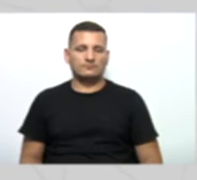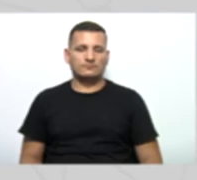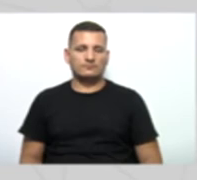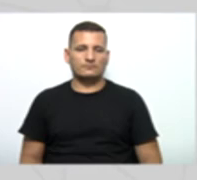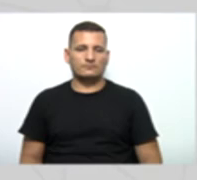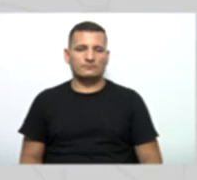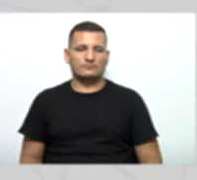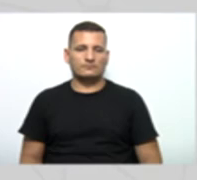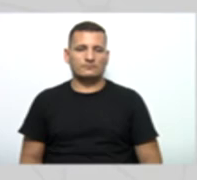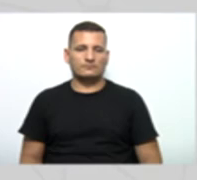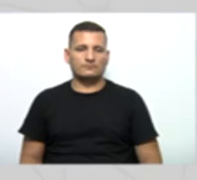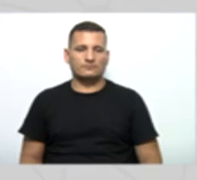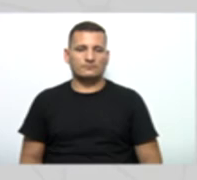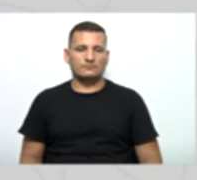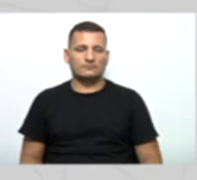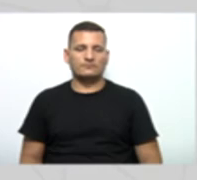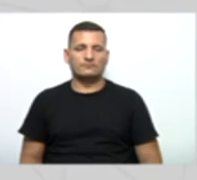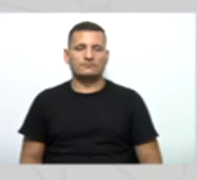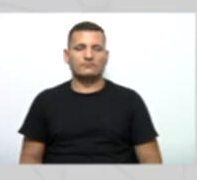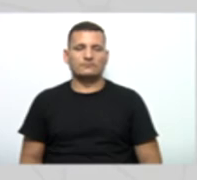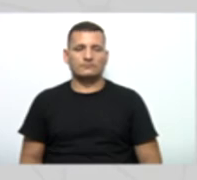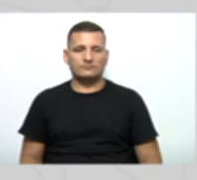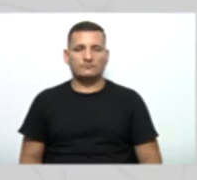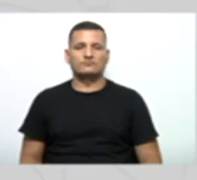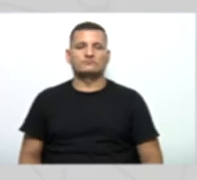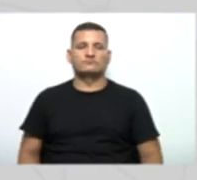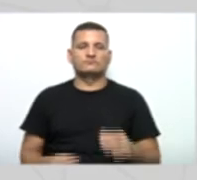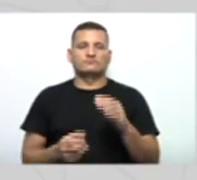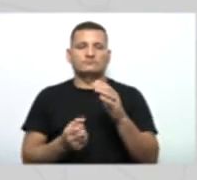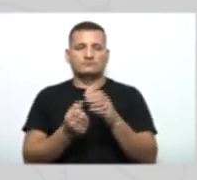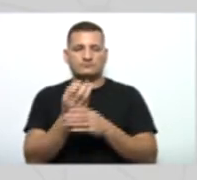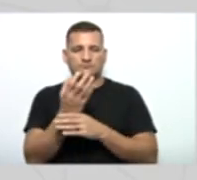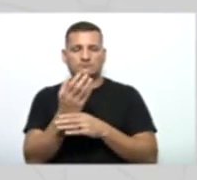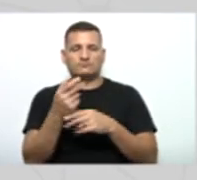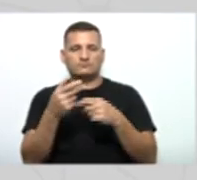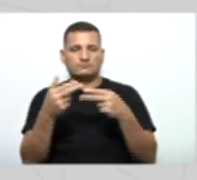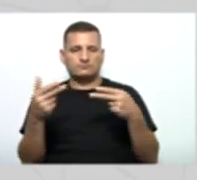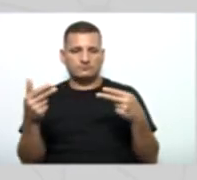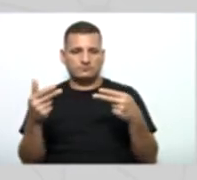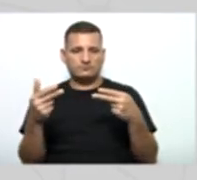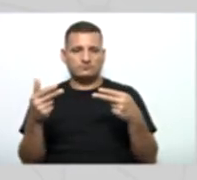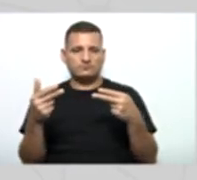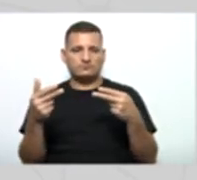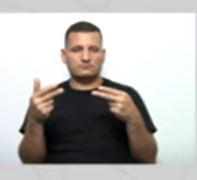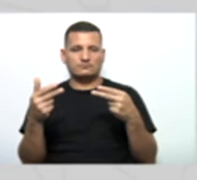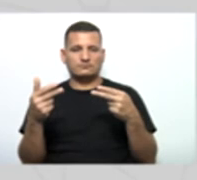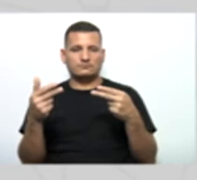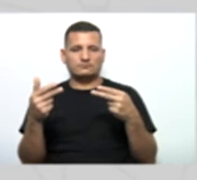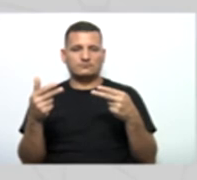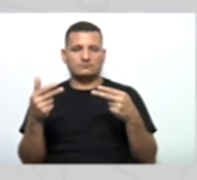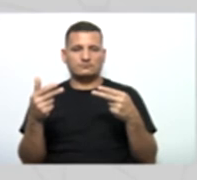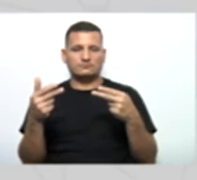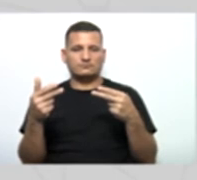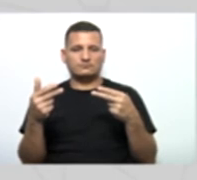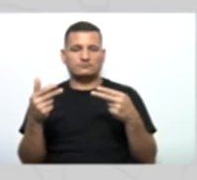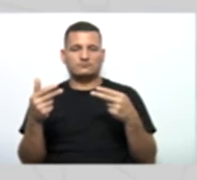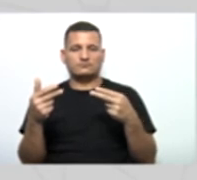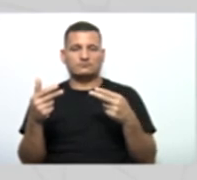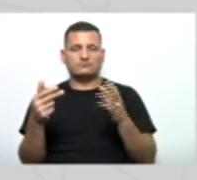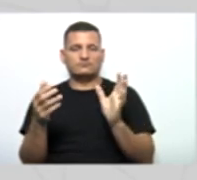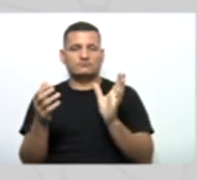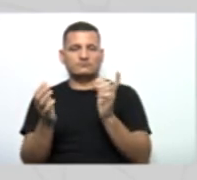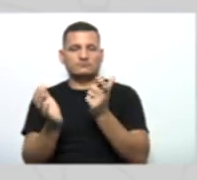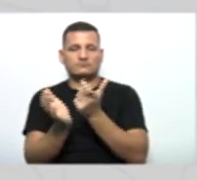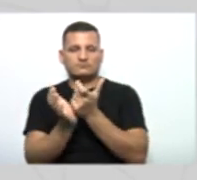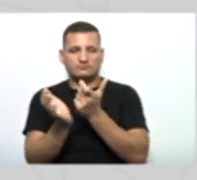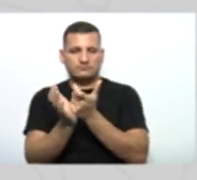realizar? Instanciação de um objeto. Eu estou criando um objeto a partir das características estabelecidas na minha classe